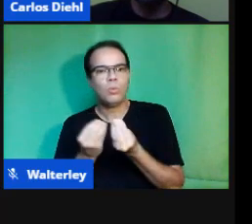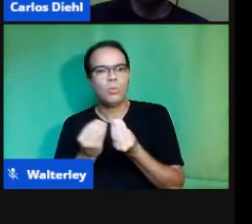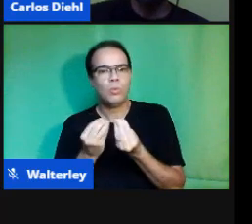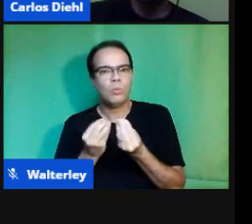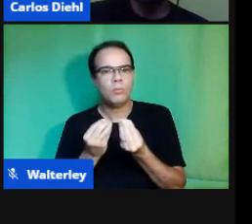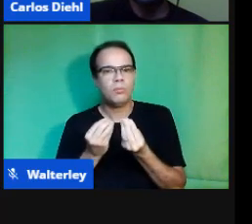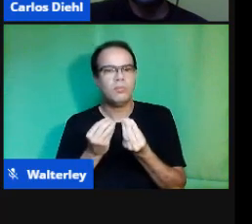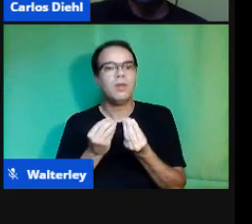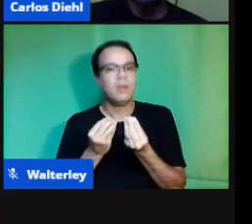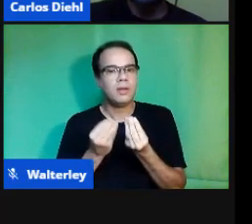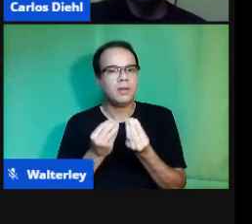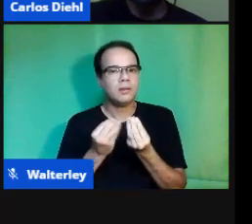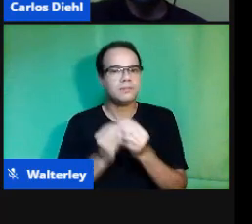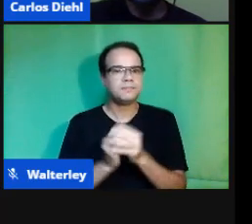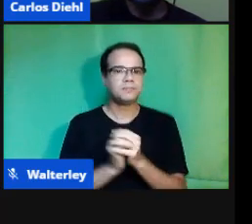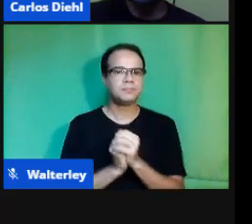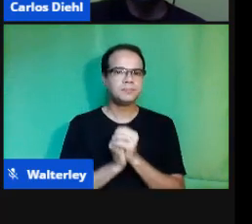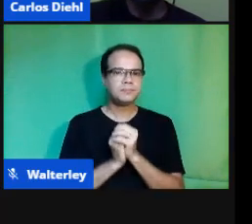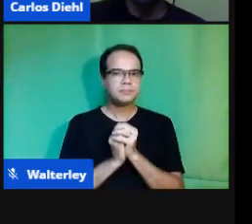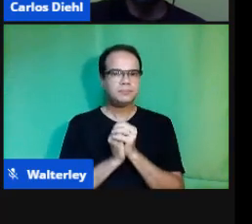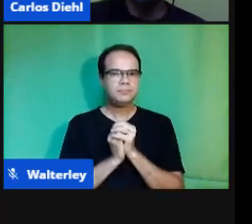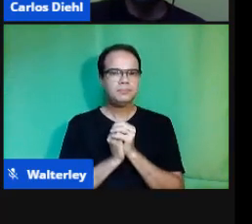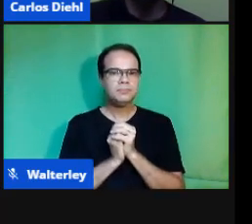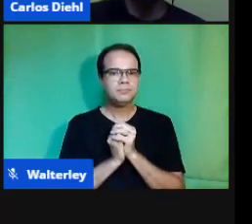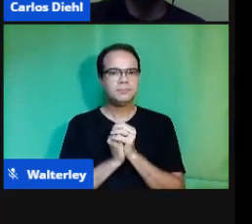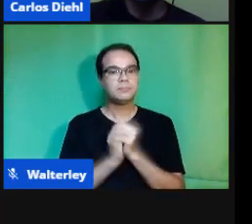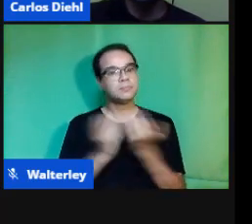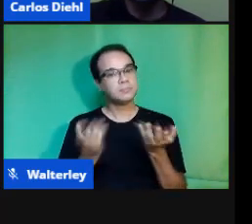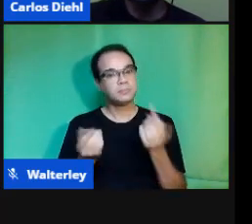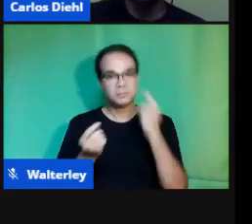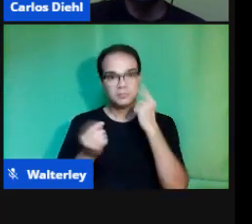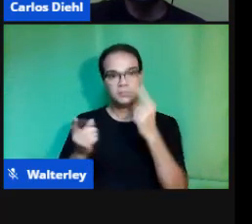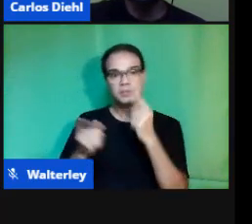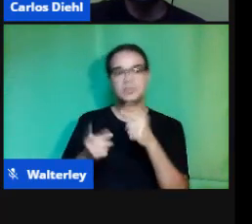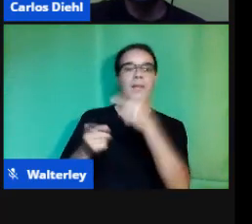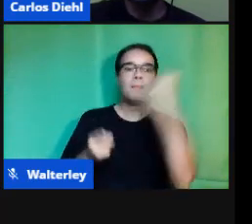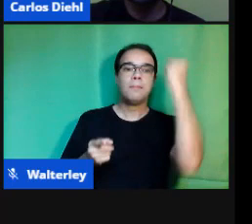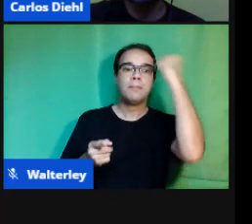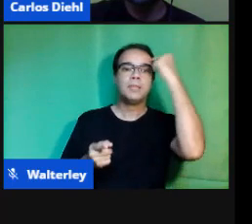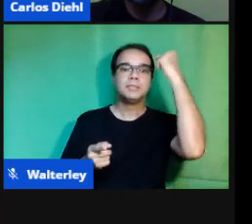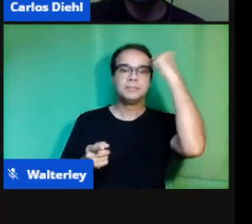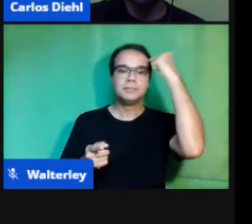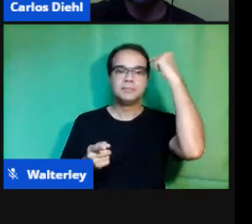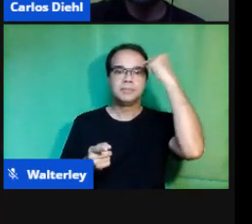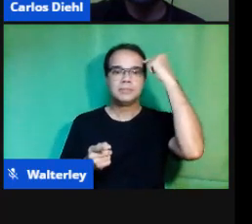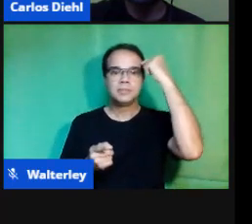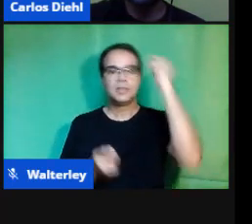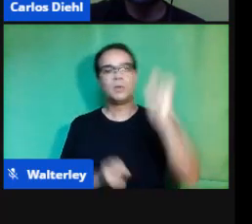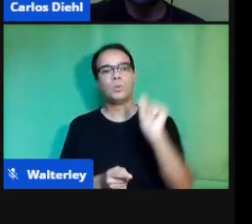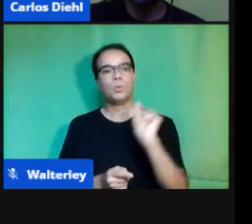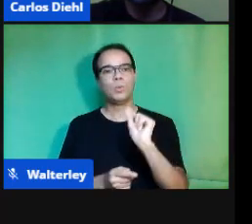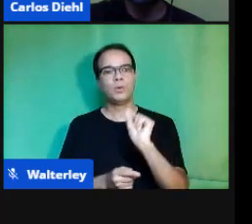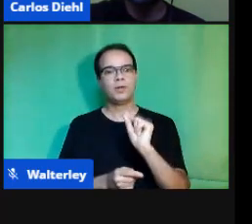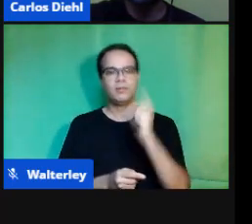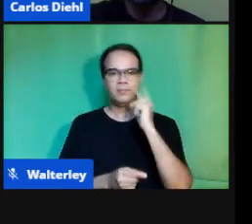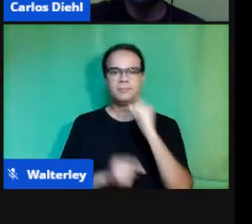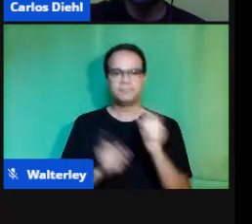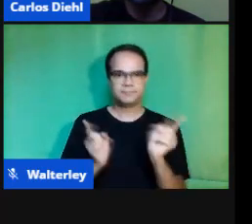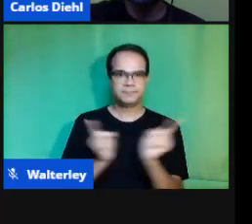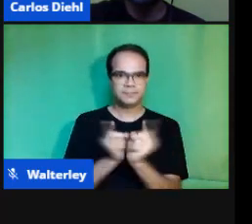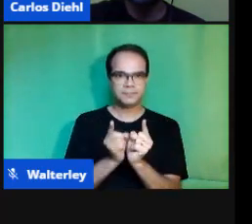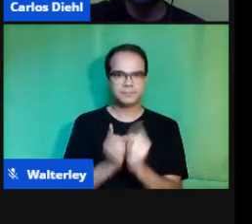produzir e a gente tentou retratar pelo ponto de vista deles. Vamos ver um trechinho também.